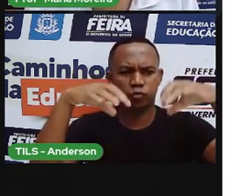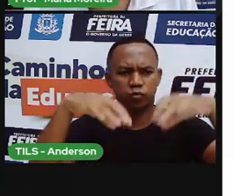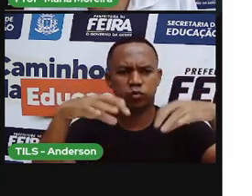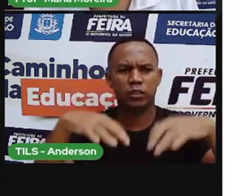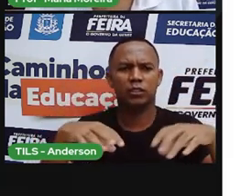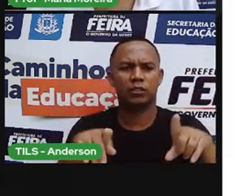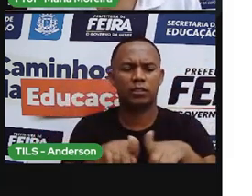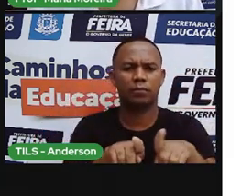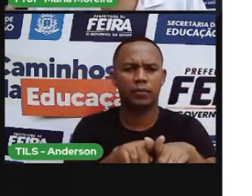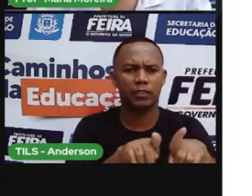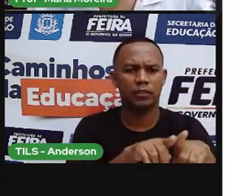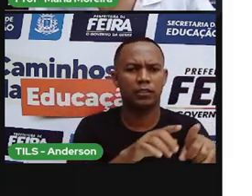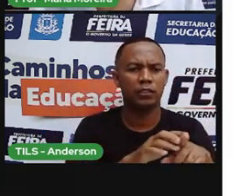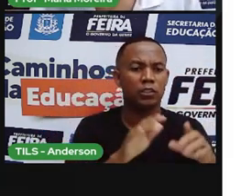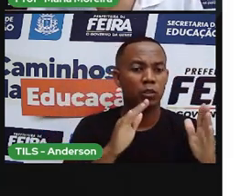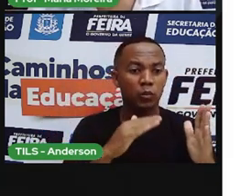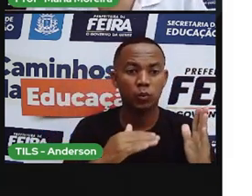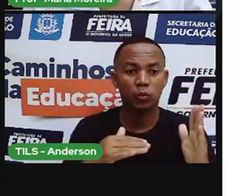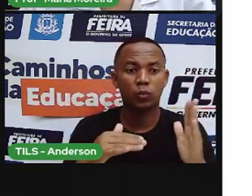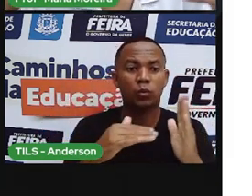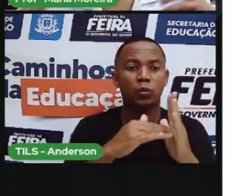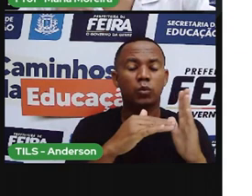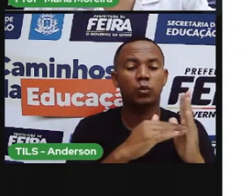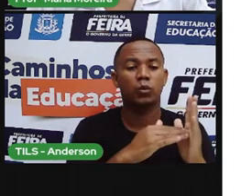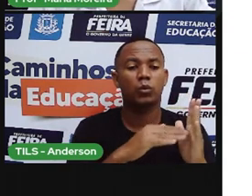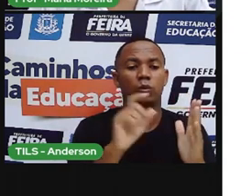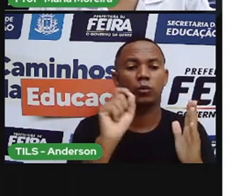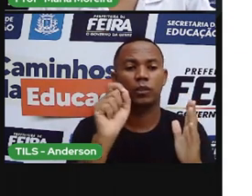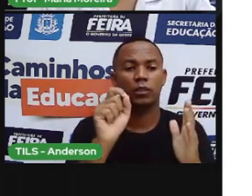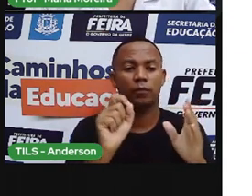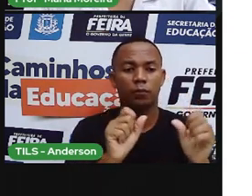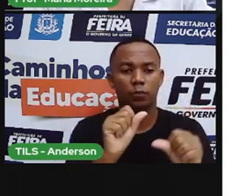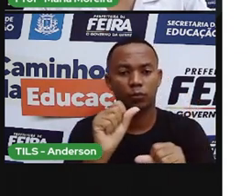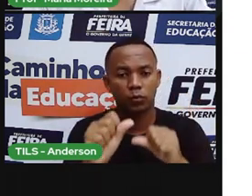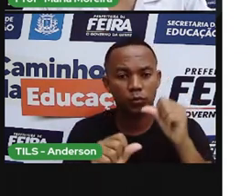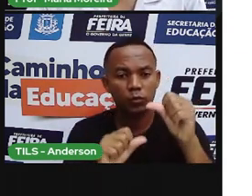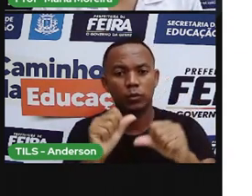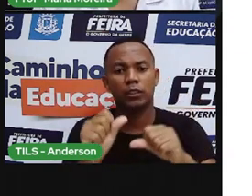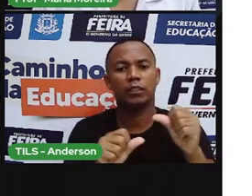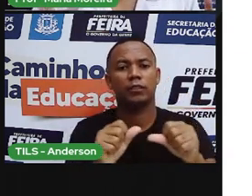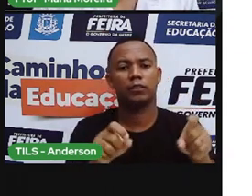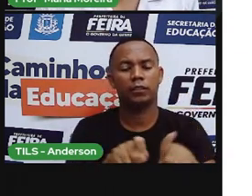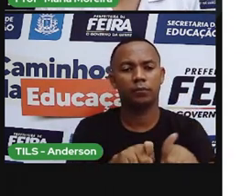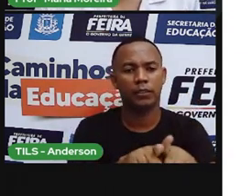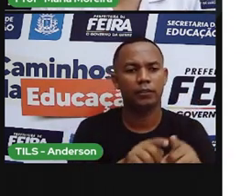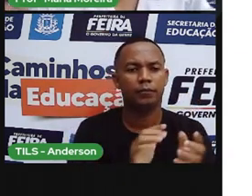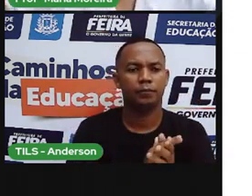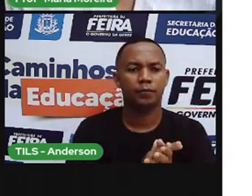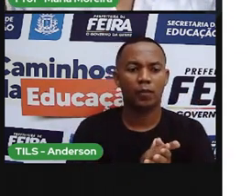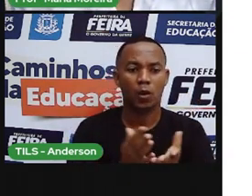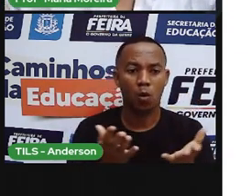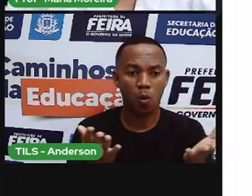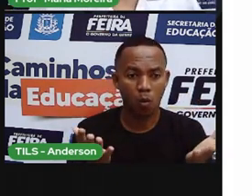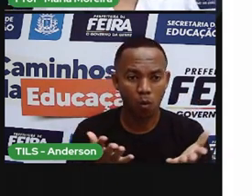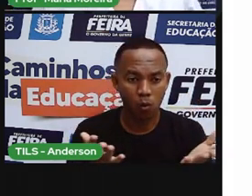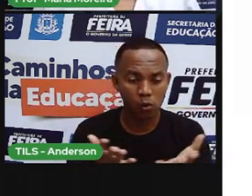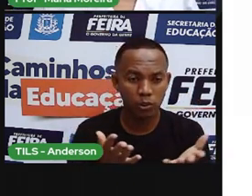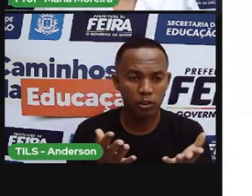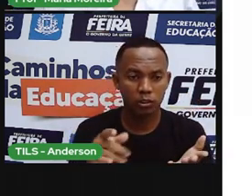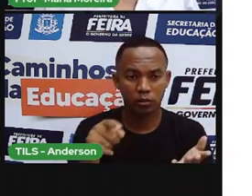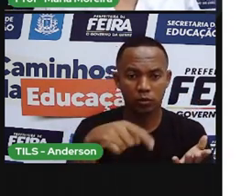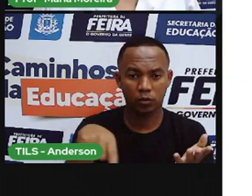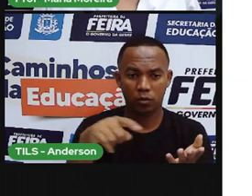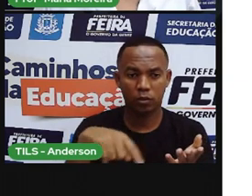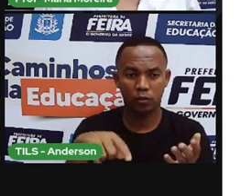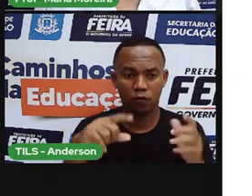As secas. Então, tudo isso acaba modificando o quê? A paisagem. Então, se a gente for hoje tirar uma foto,